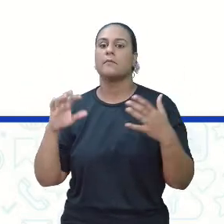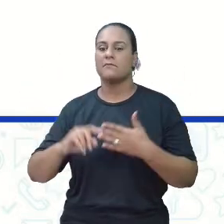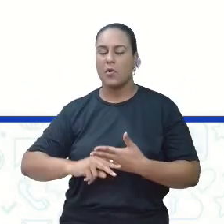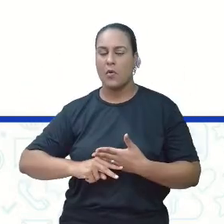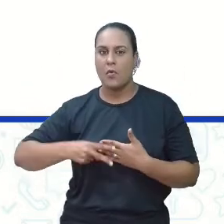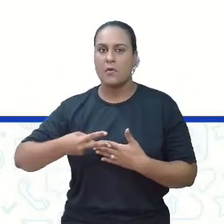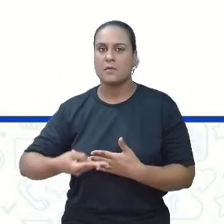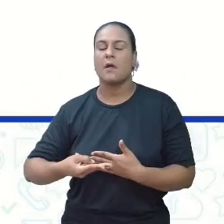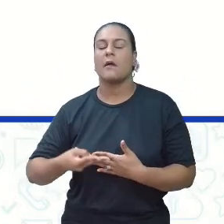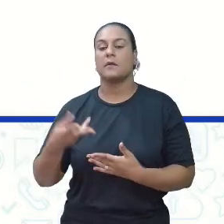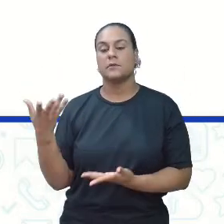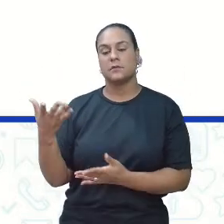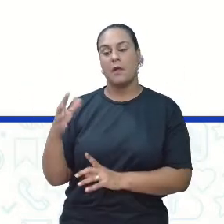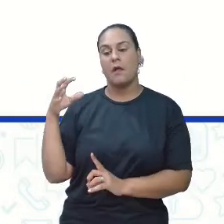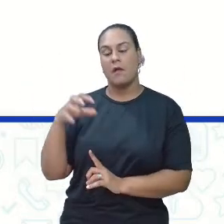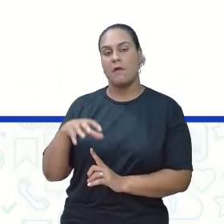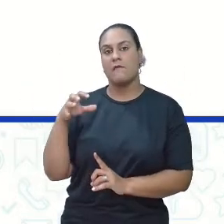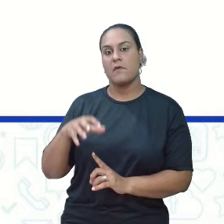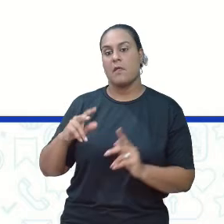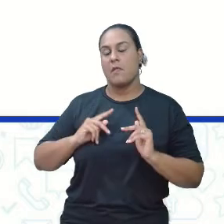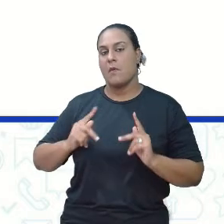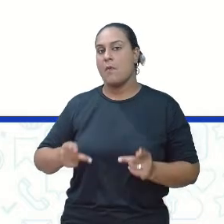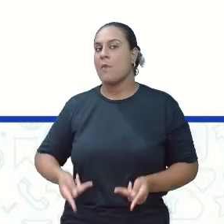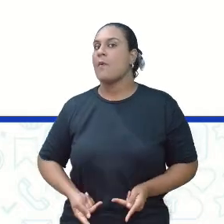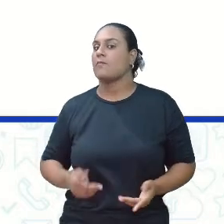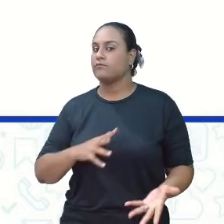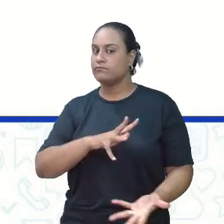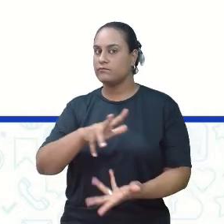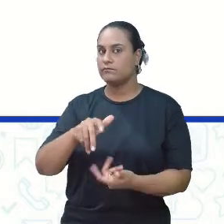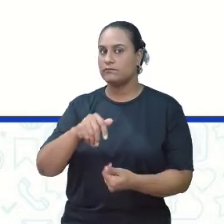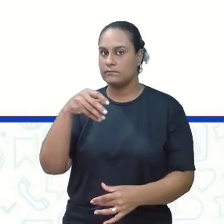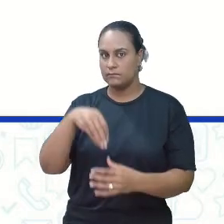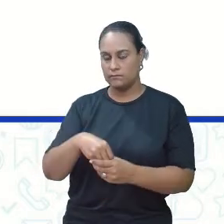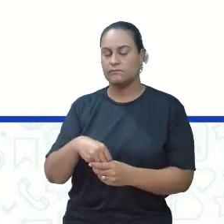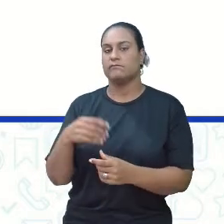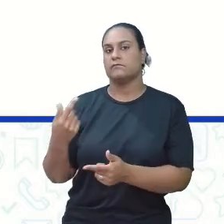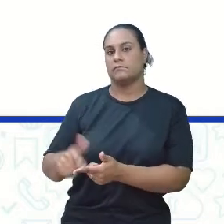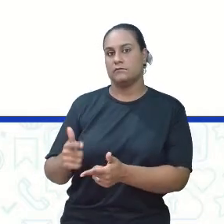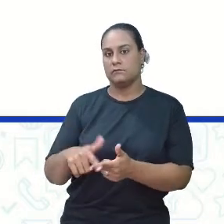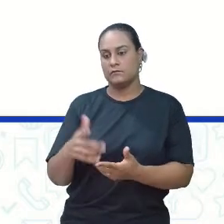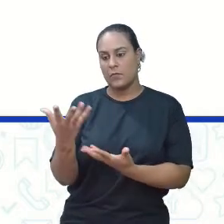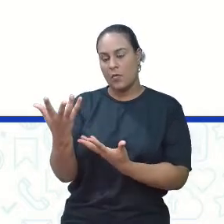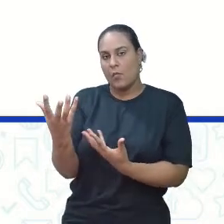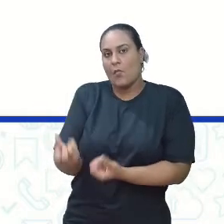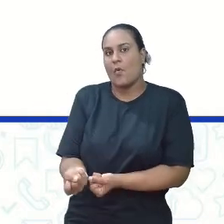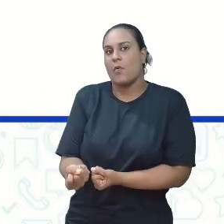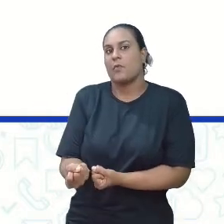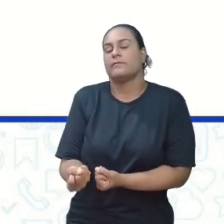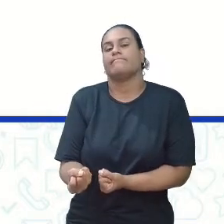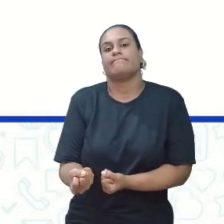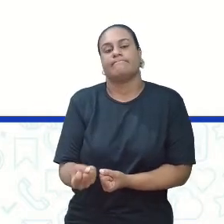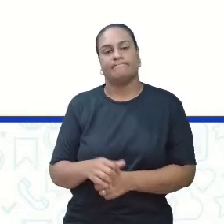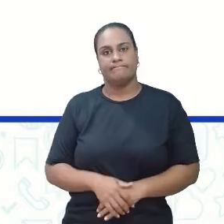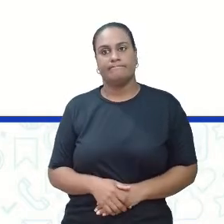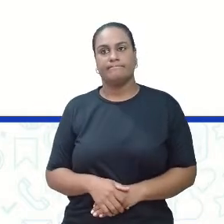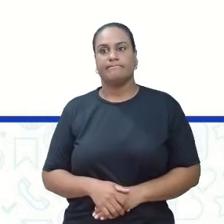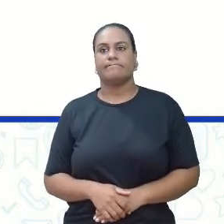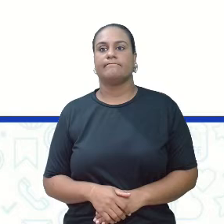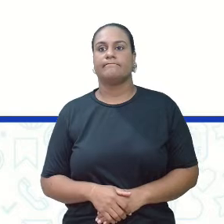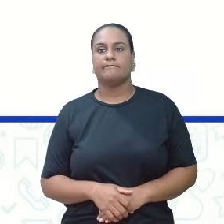das ações humanas durante séculos no planeta, gerando problemas como a seca e a expansão do processo